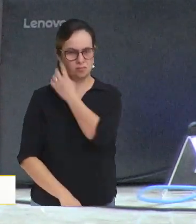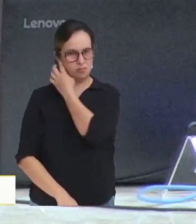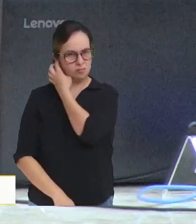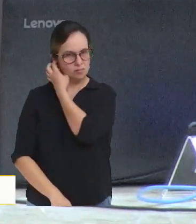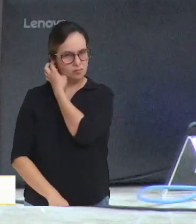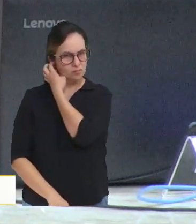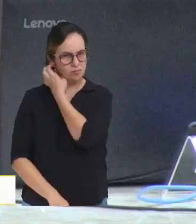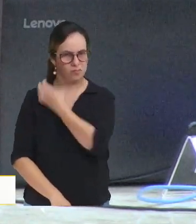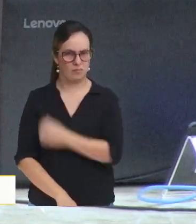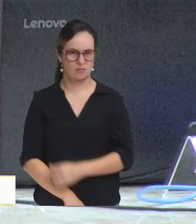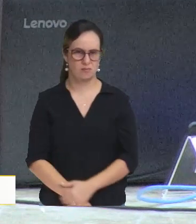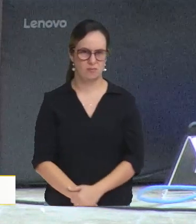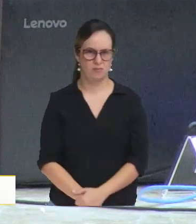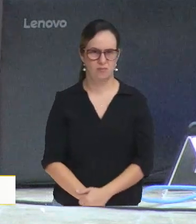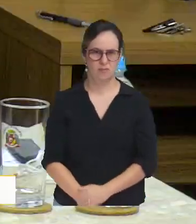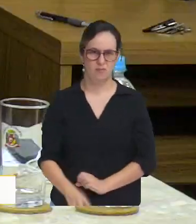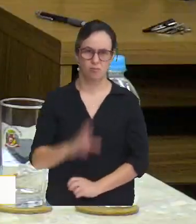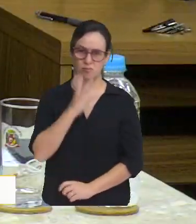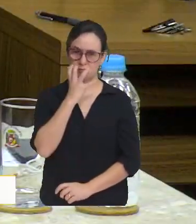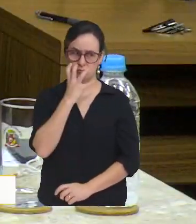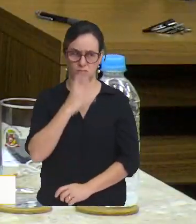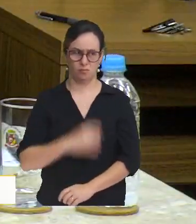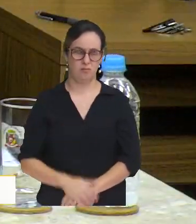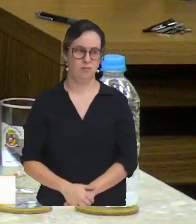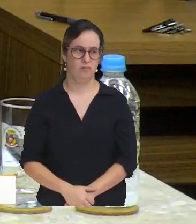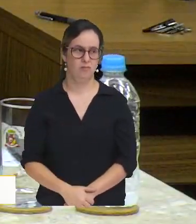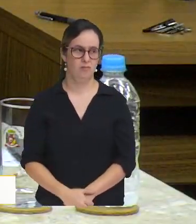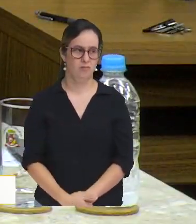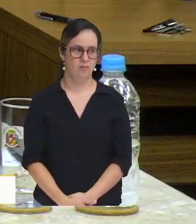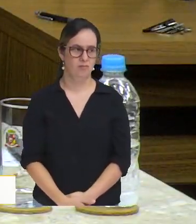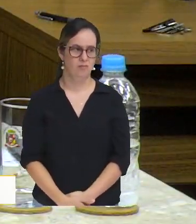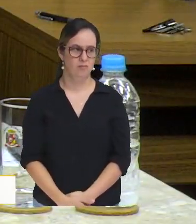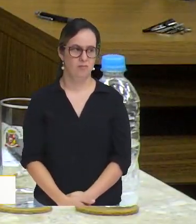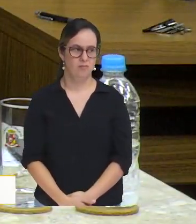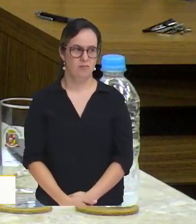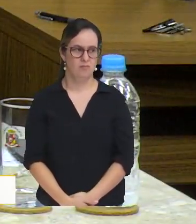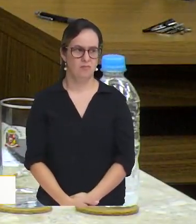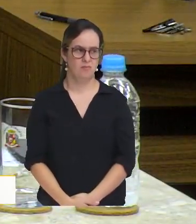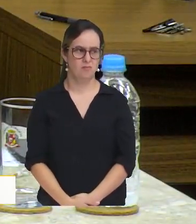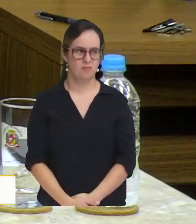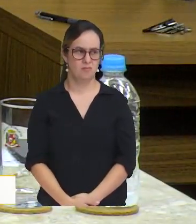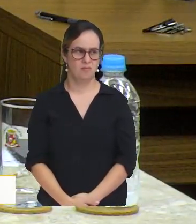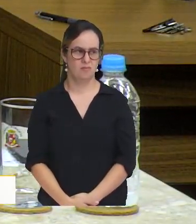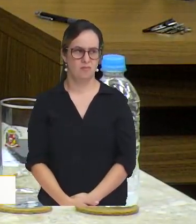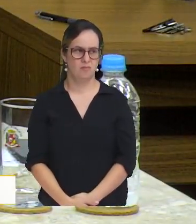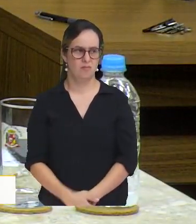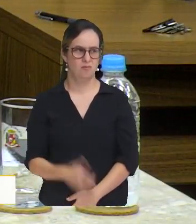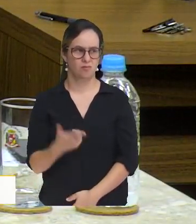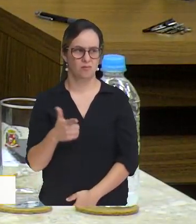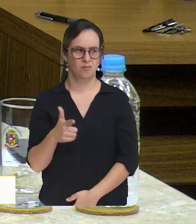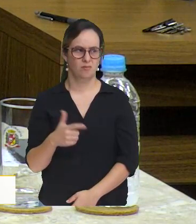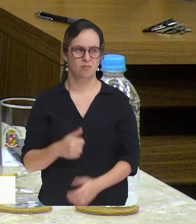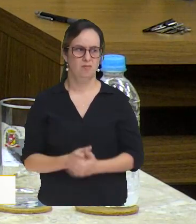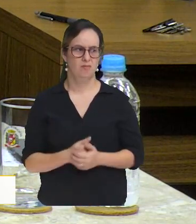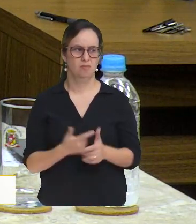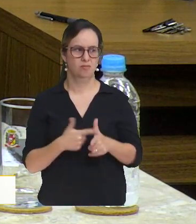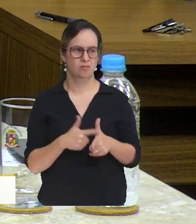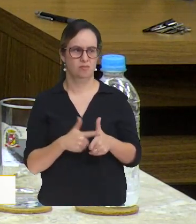vereador. Eu também não veria problema de votar o projeto na noite de hoje,